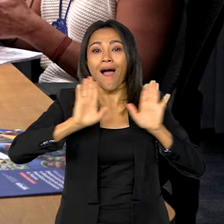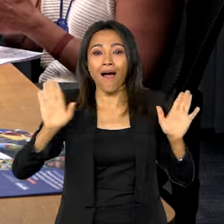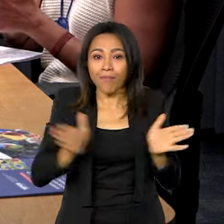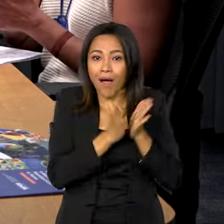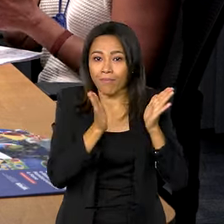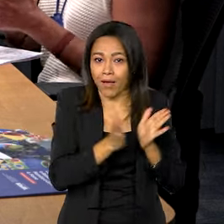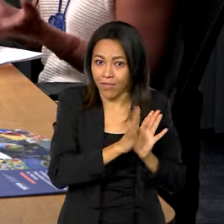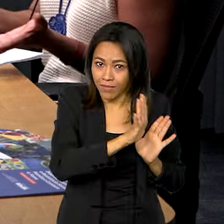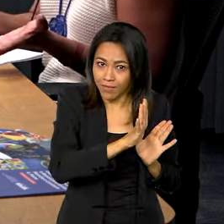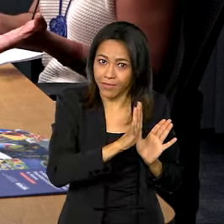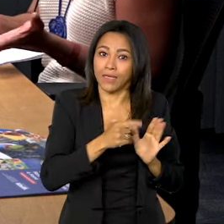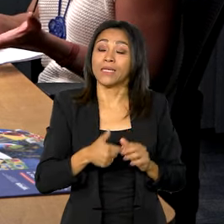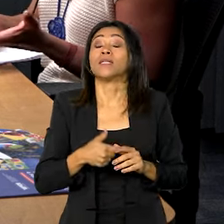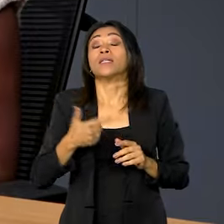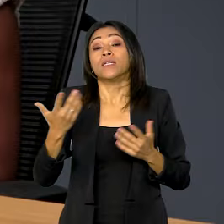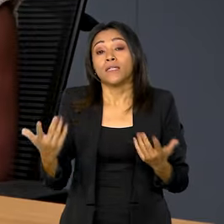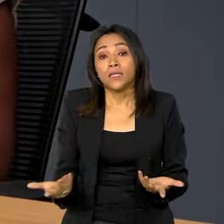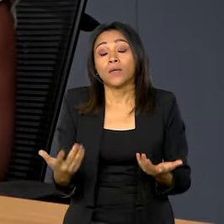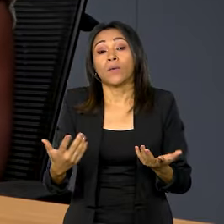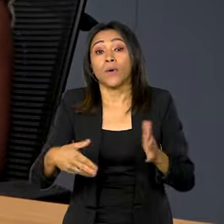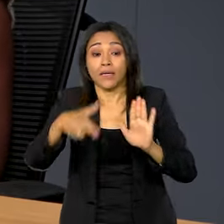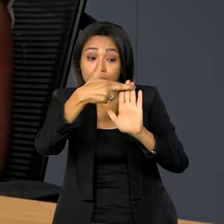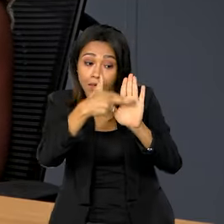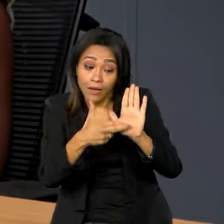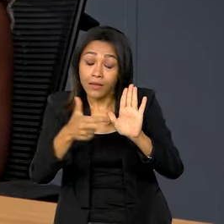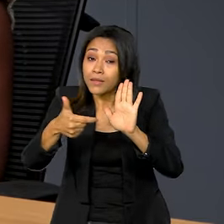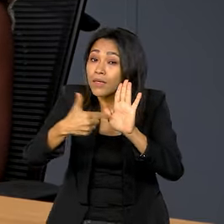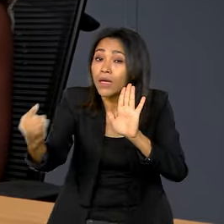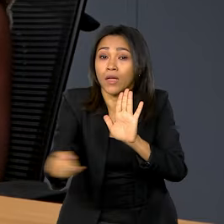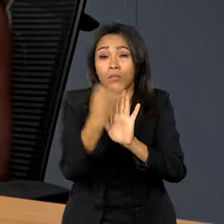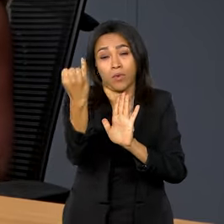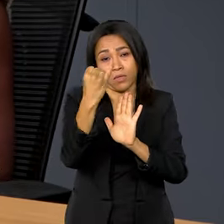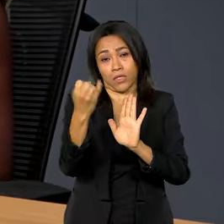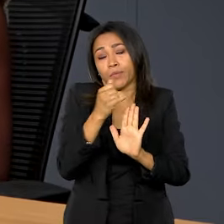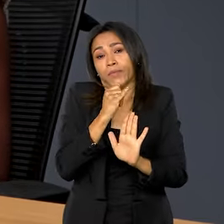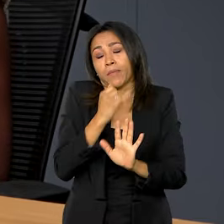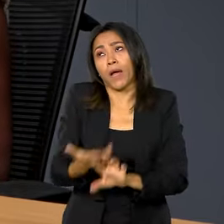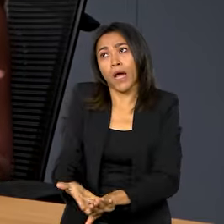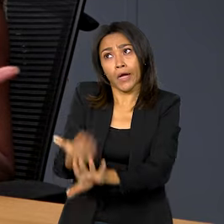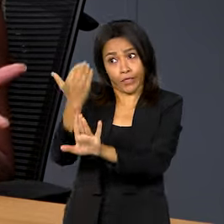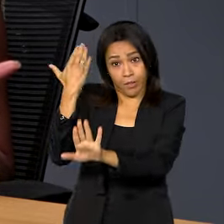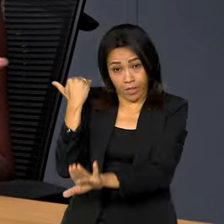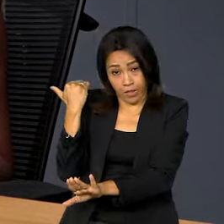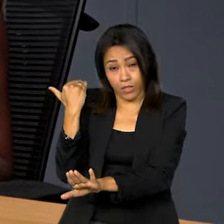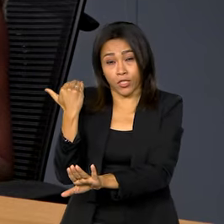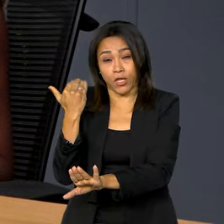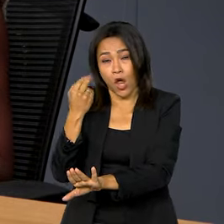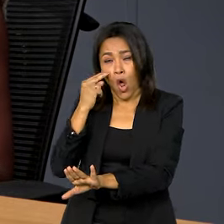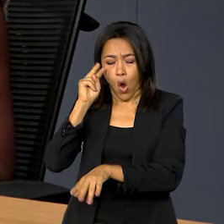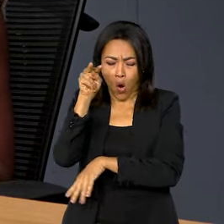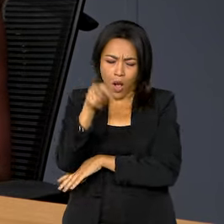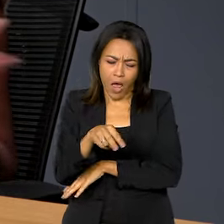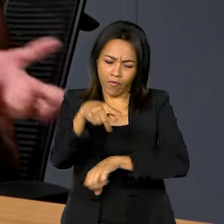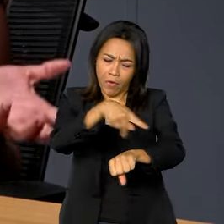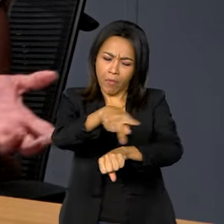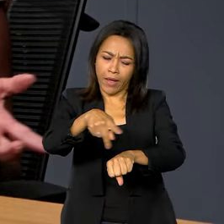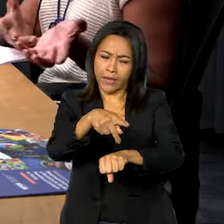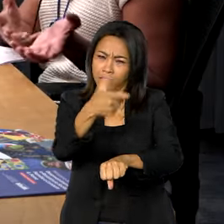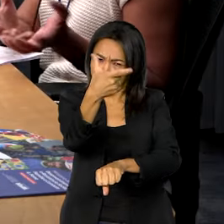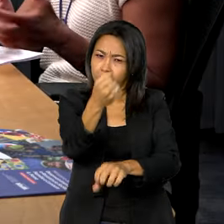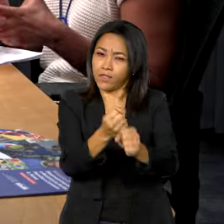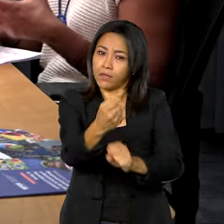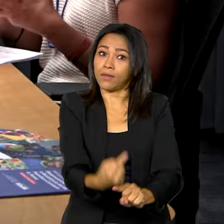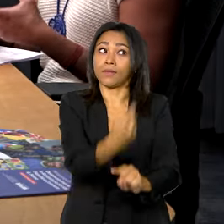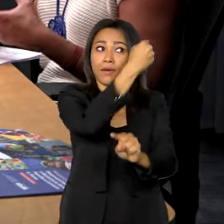intergeracional e as condicionalidades Elas têm um papel fundamental sabe antigamente a gente olhava pro pro PR pro país há uns 20